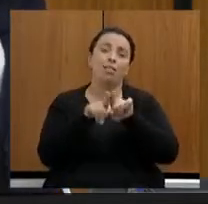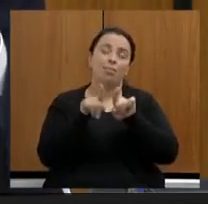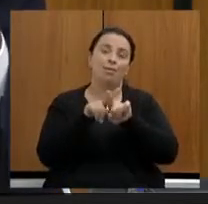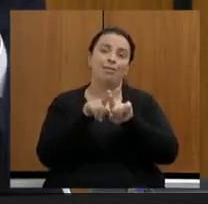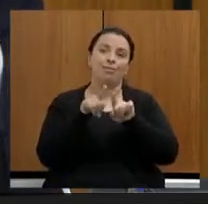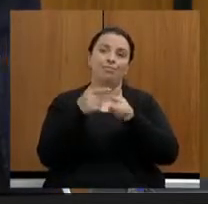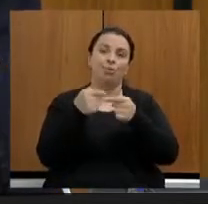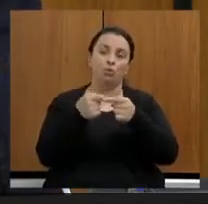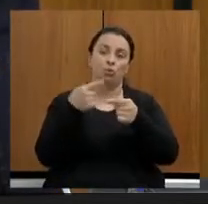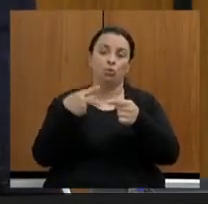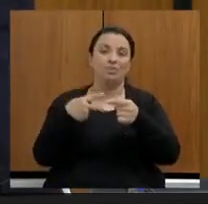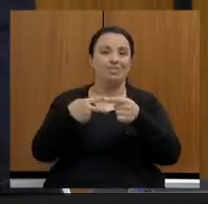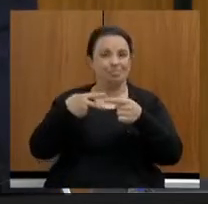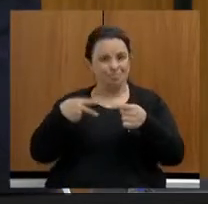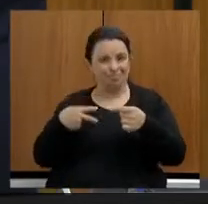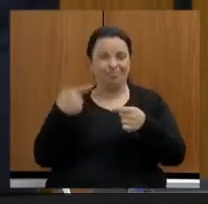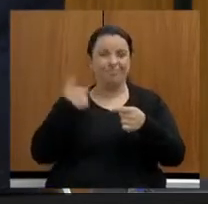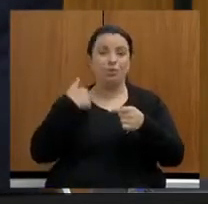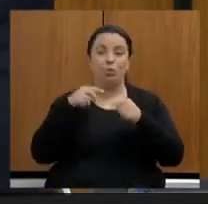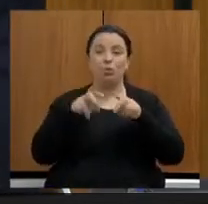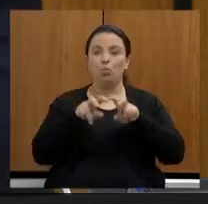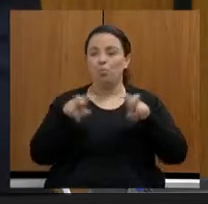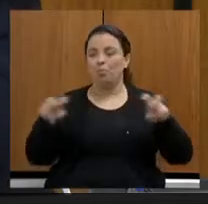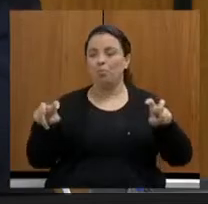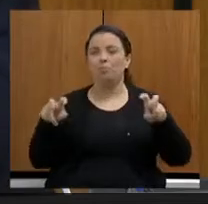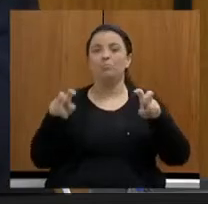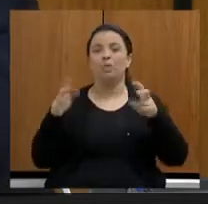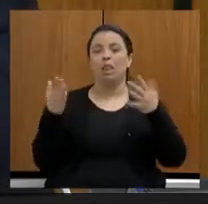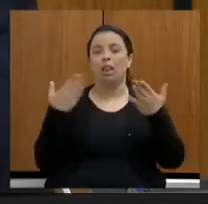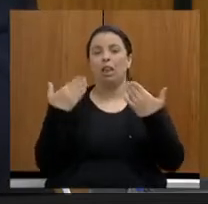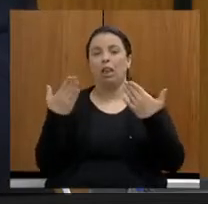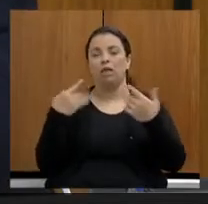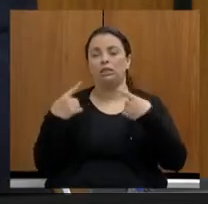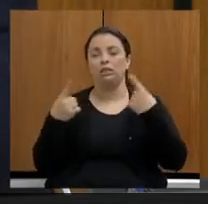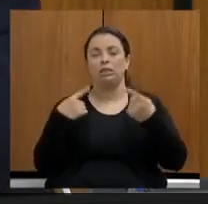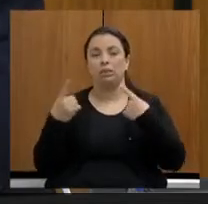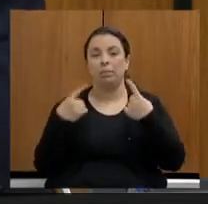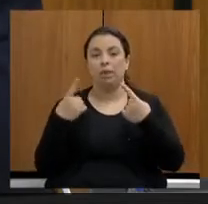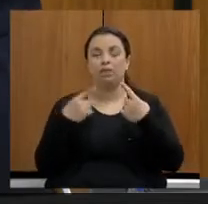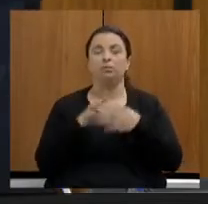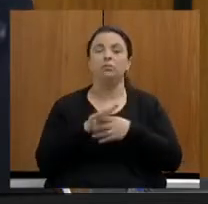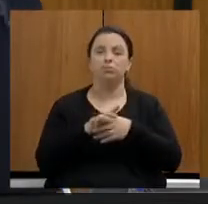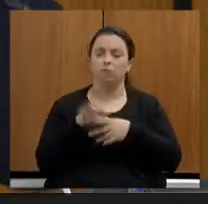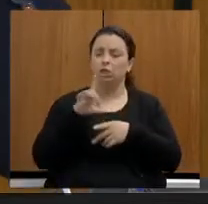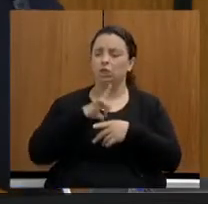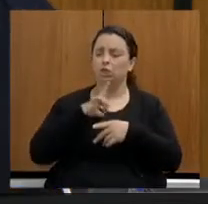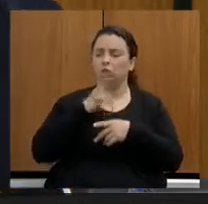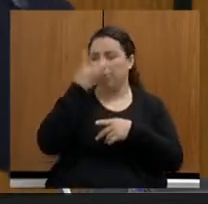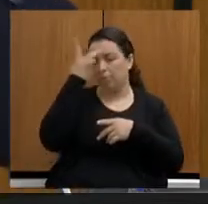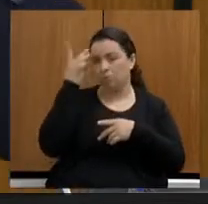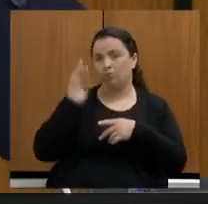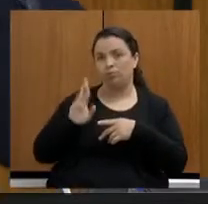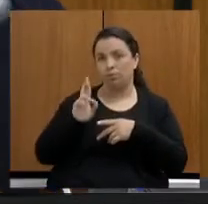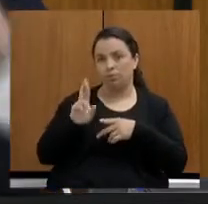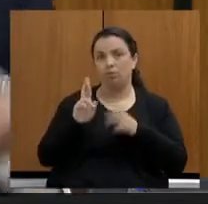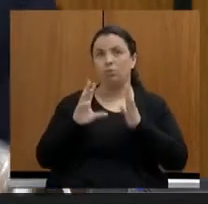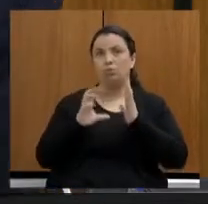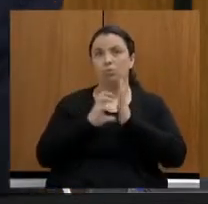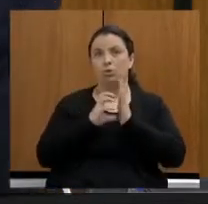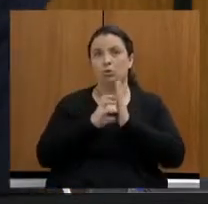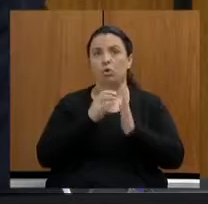mesa de debates onde estava presente do meu partido o governador